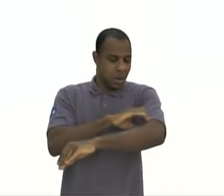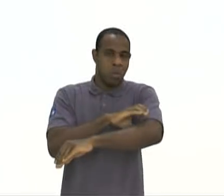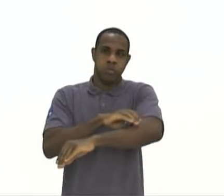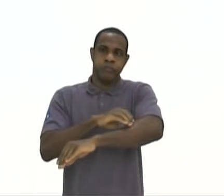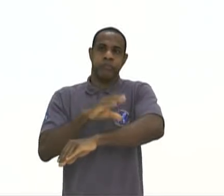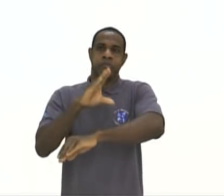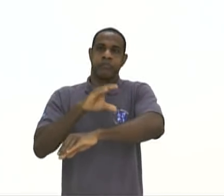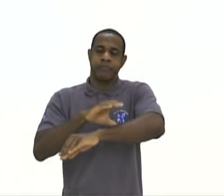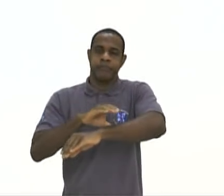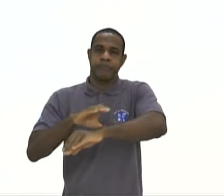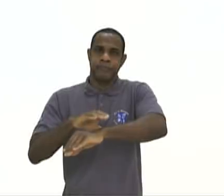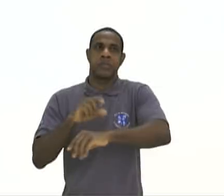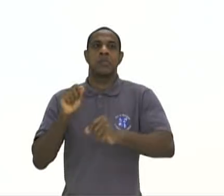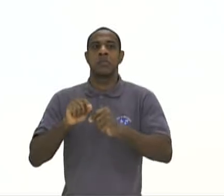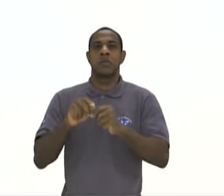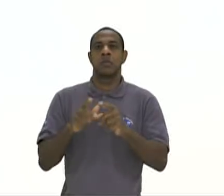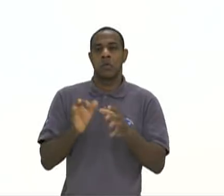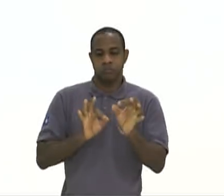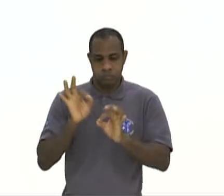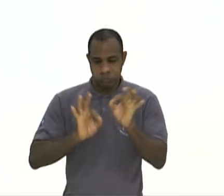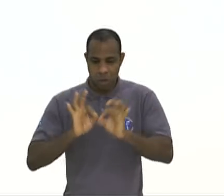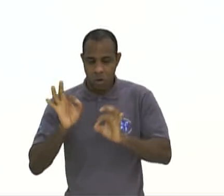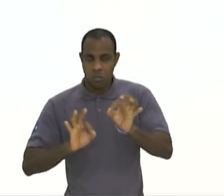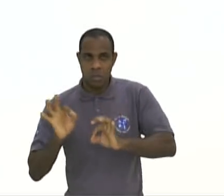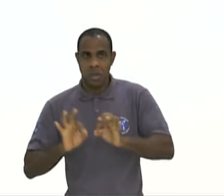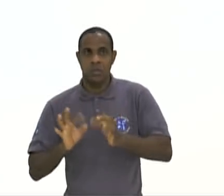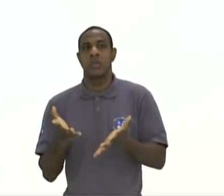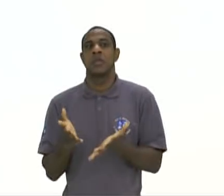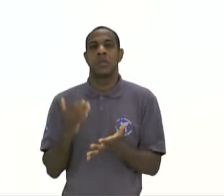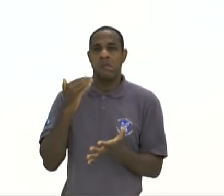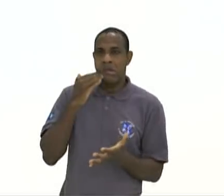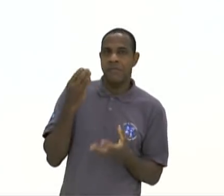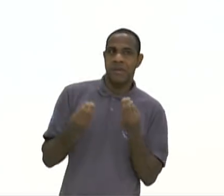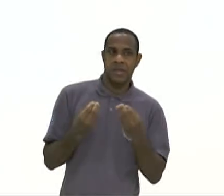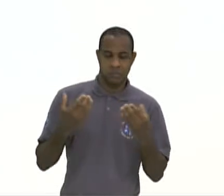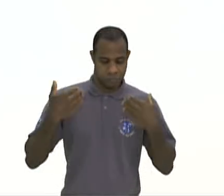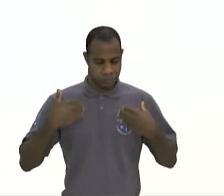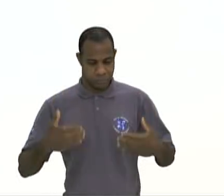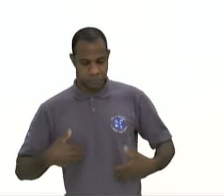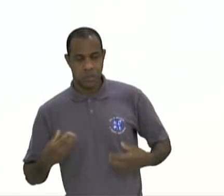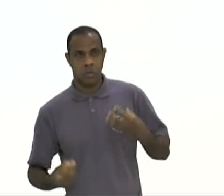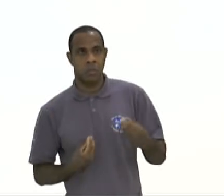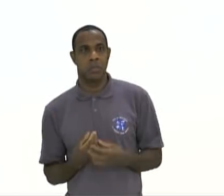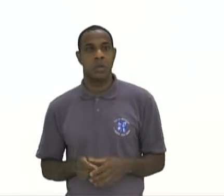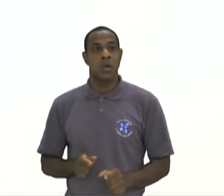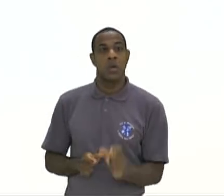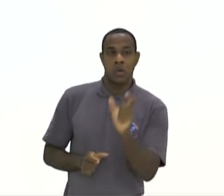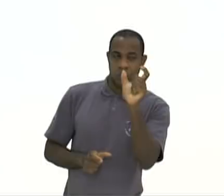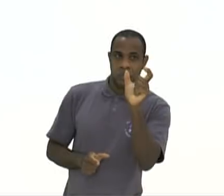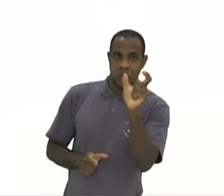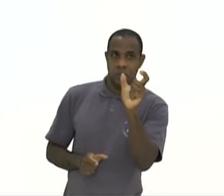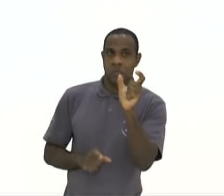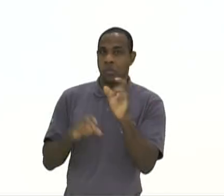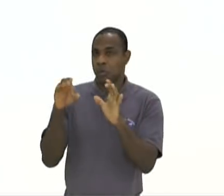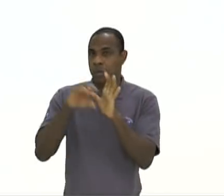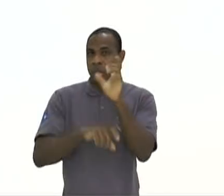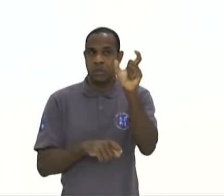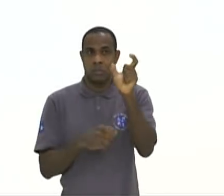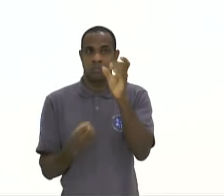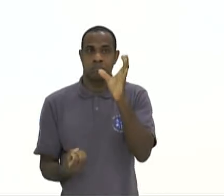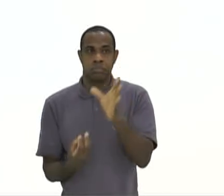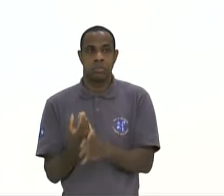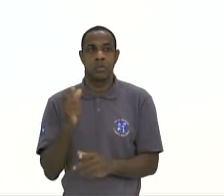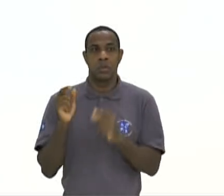na correção dos defeitos posturais. O termo surgiu como oposição ao conceito do fitness, né? Que é o